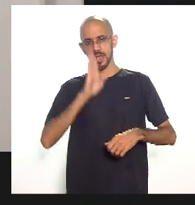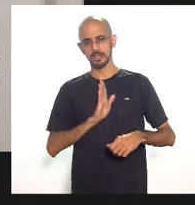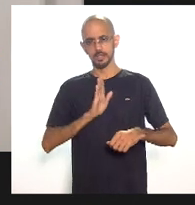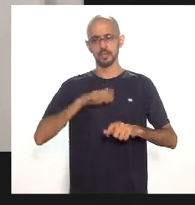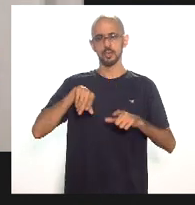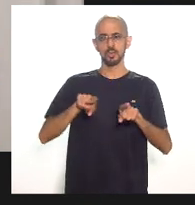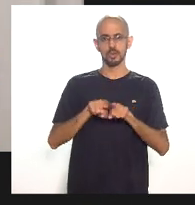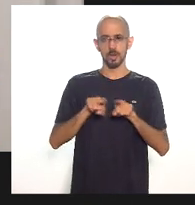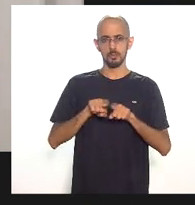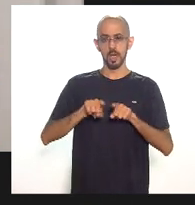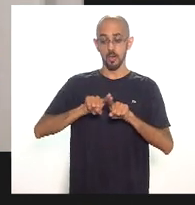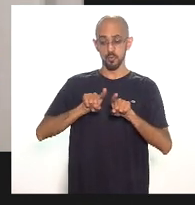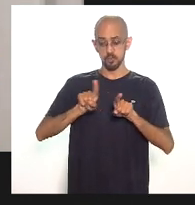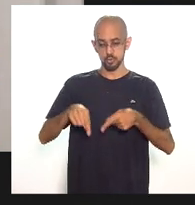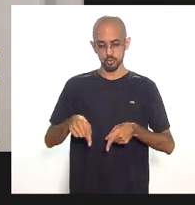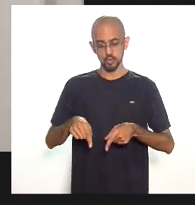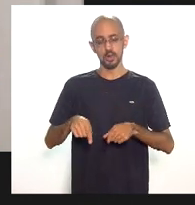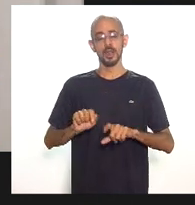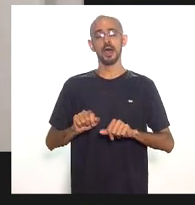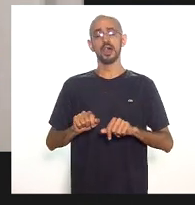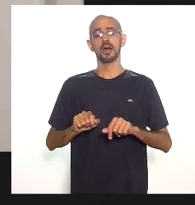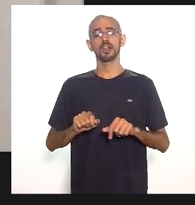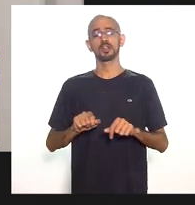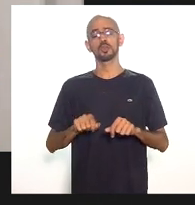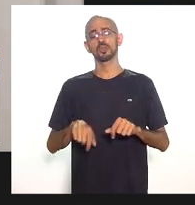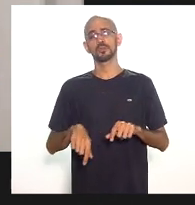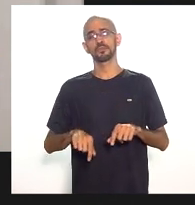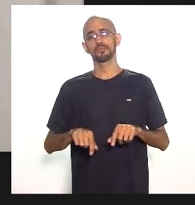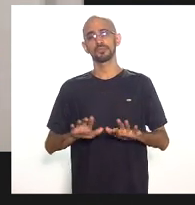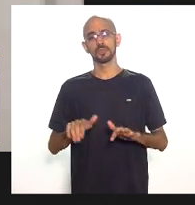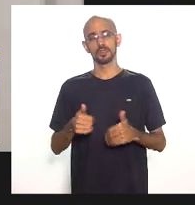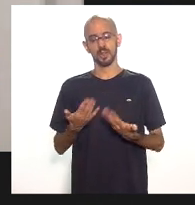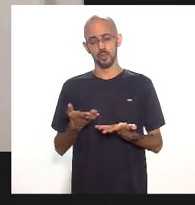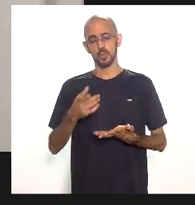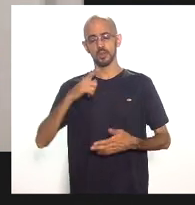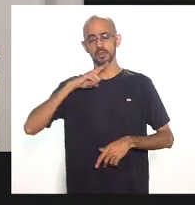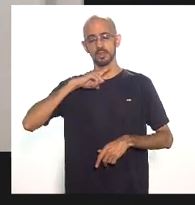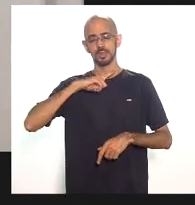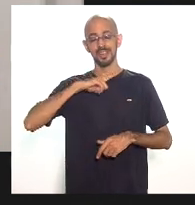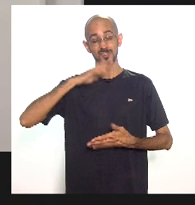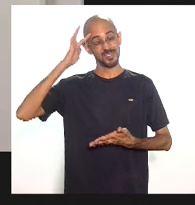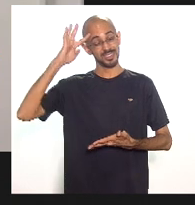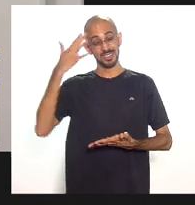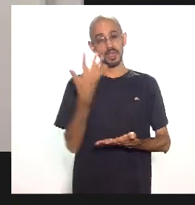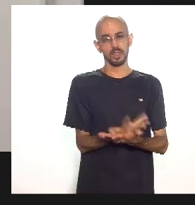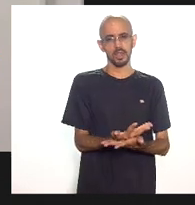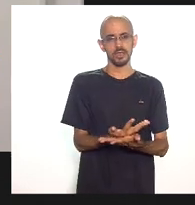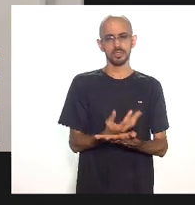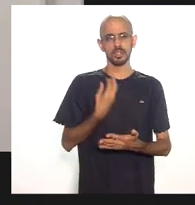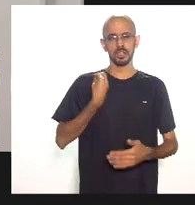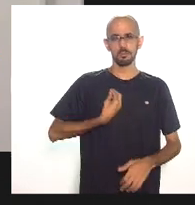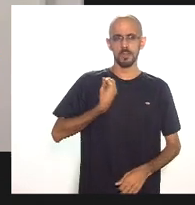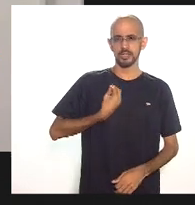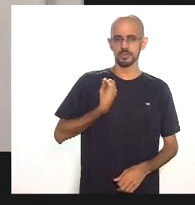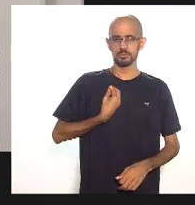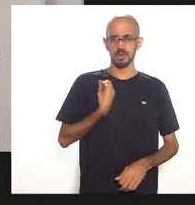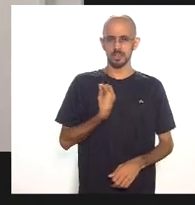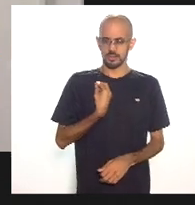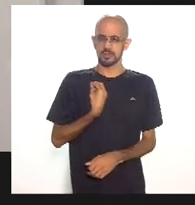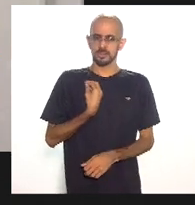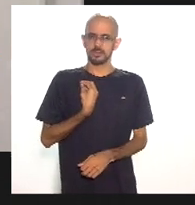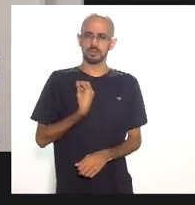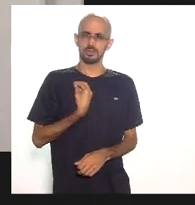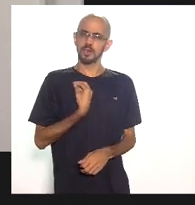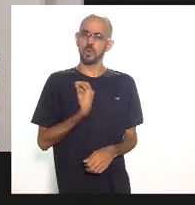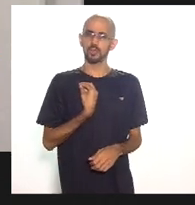mão de obra brasileira. Então, eu tenho certeza que a participação do senador vai ser bastante